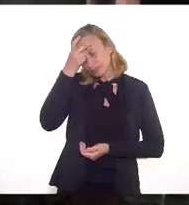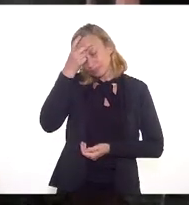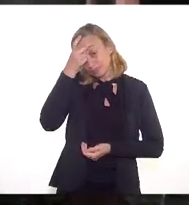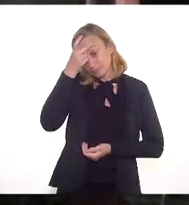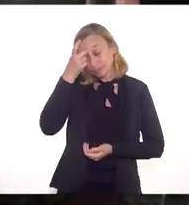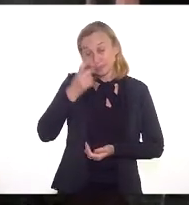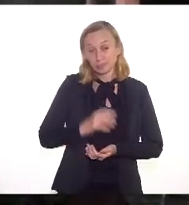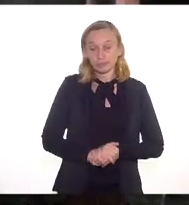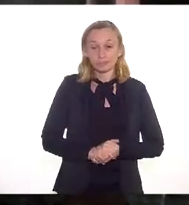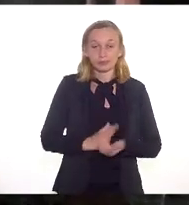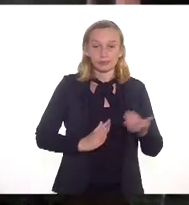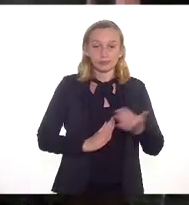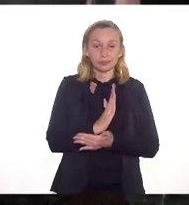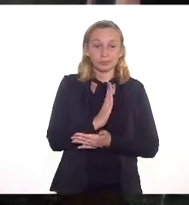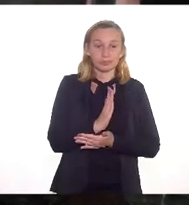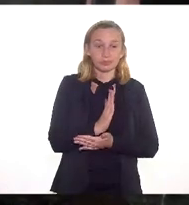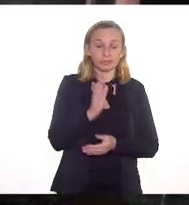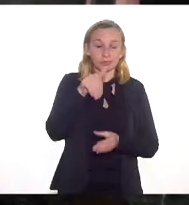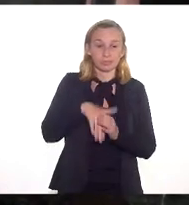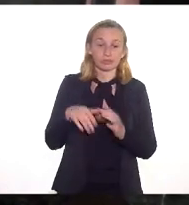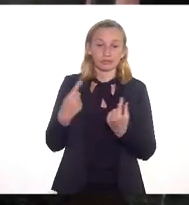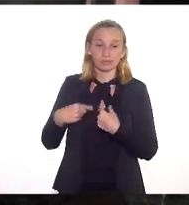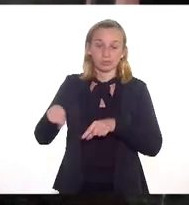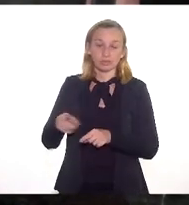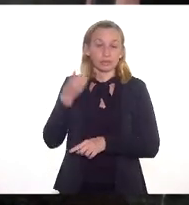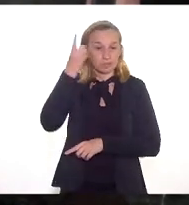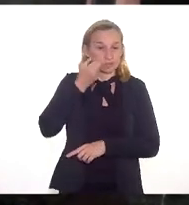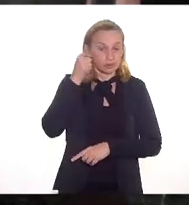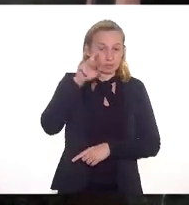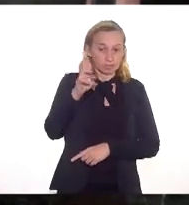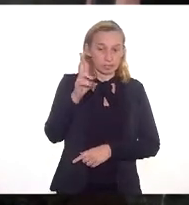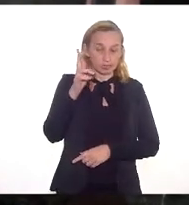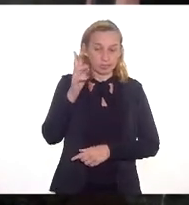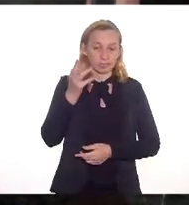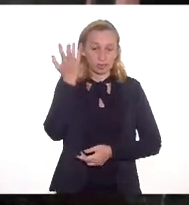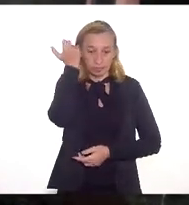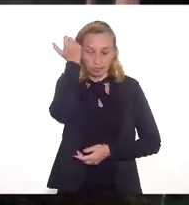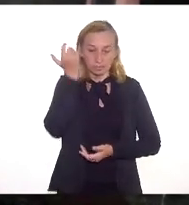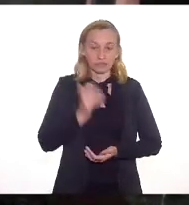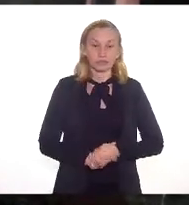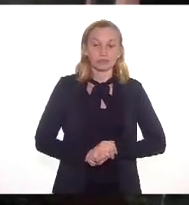Por maioria aprovando o voto divergente, deputado Leomar Coelho, que nomeia o relator do vencido.